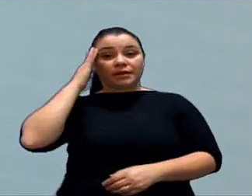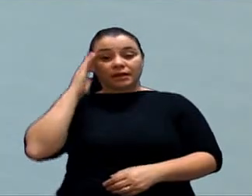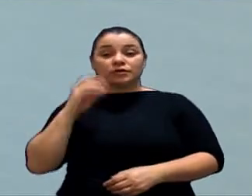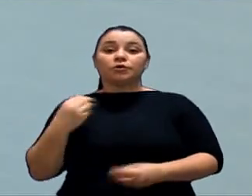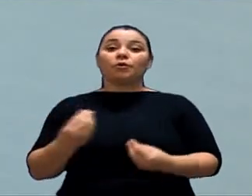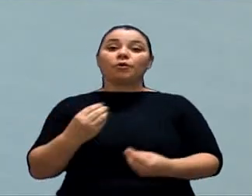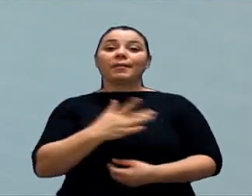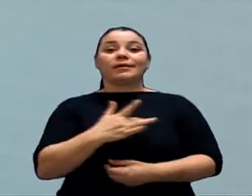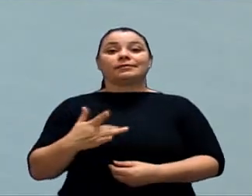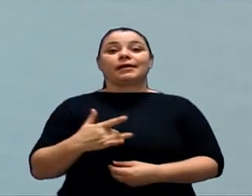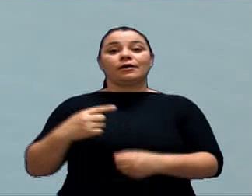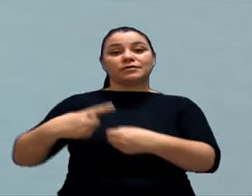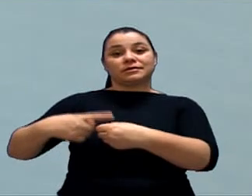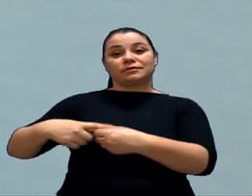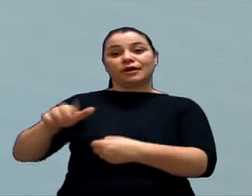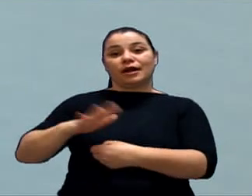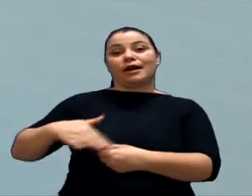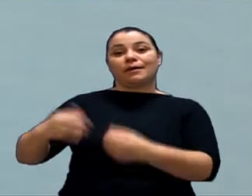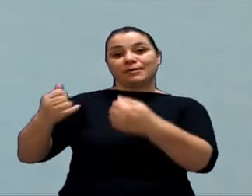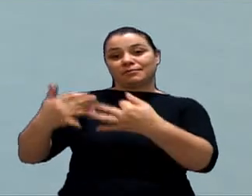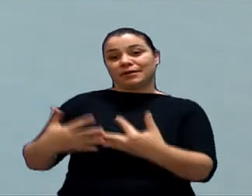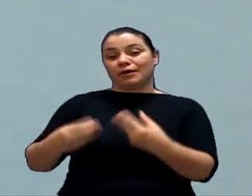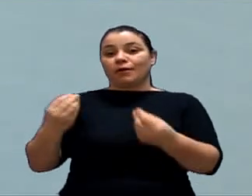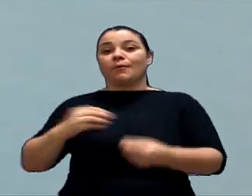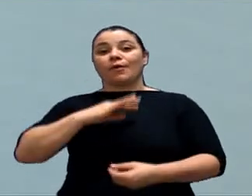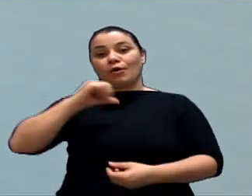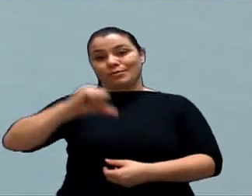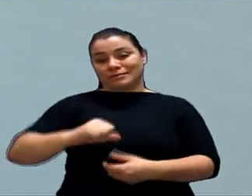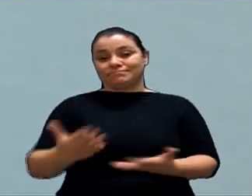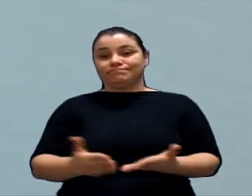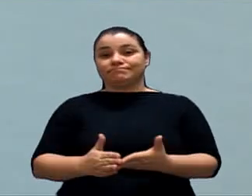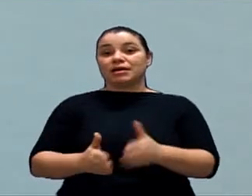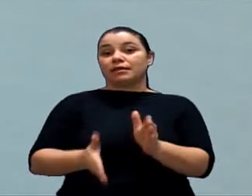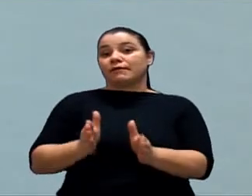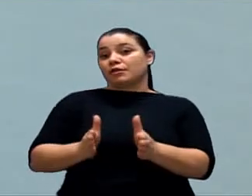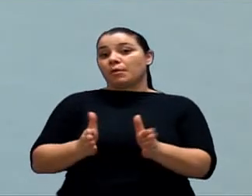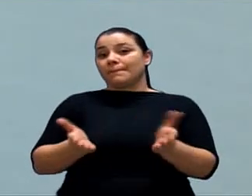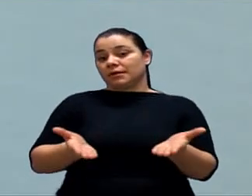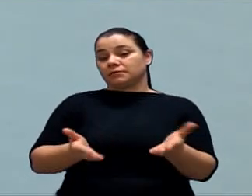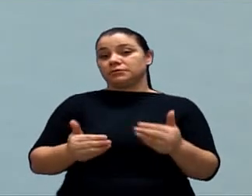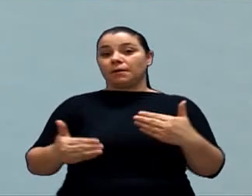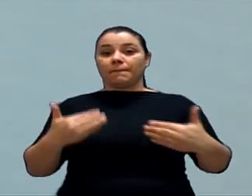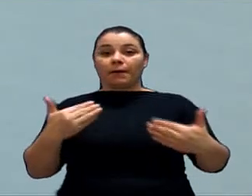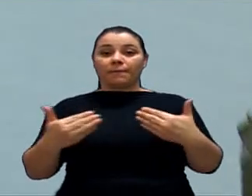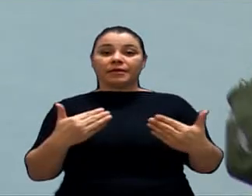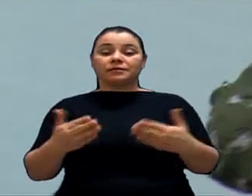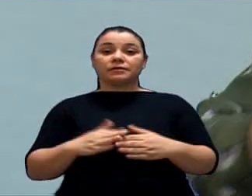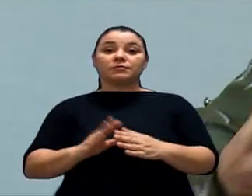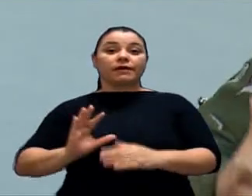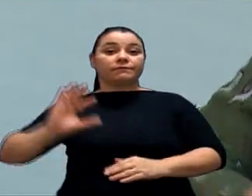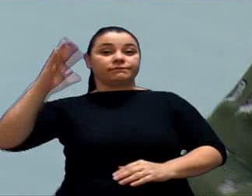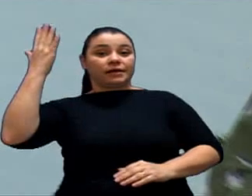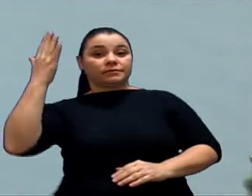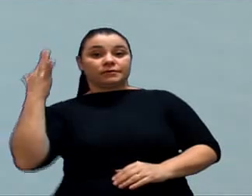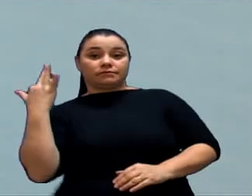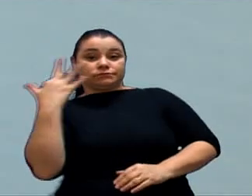como está a saúde de Sorocaba. E daí eu faço um paralelo. Não adianta a gente ter uma festa bonita,